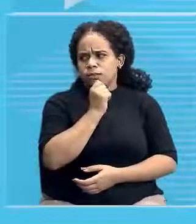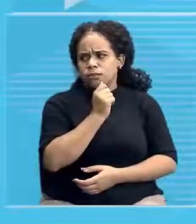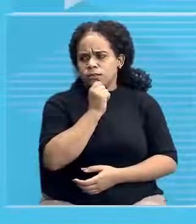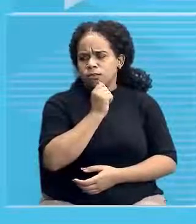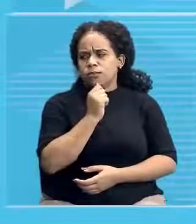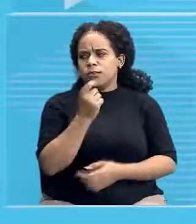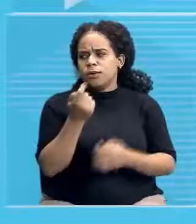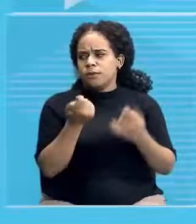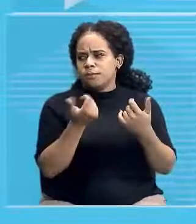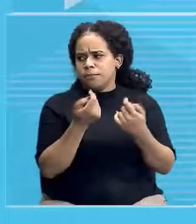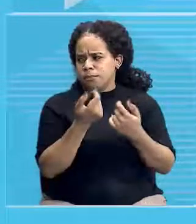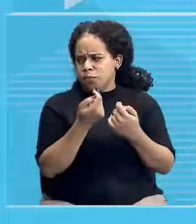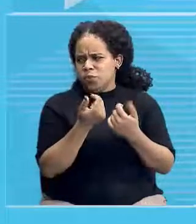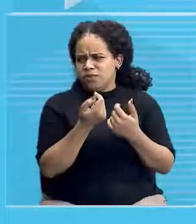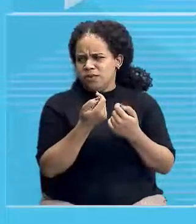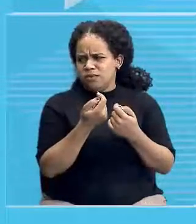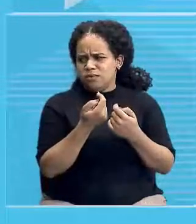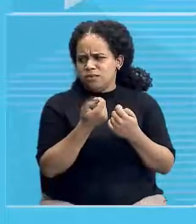na política.